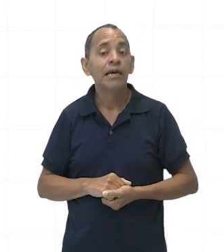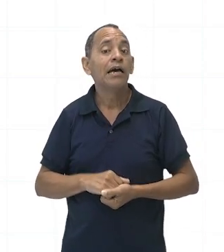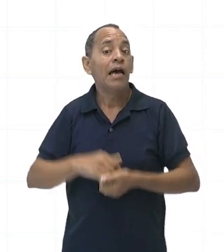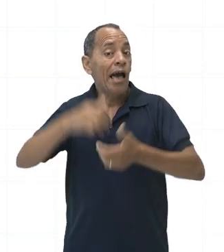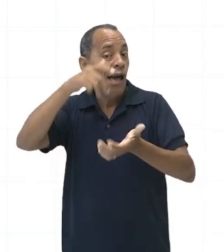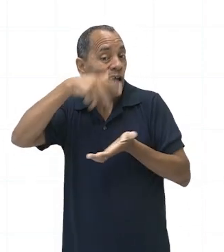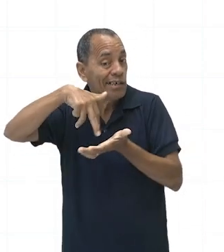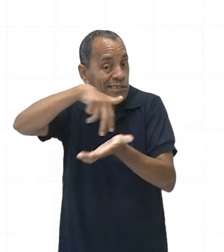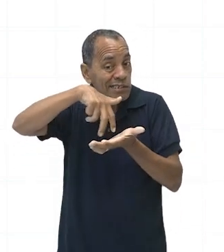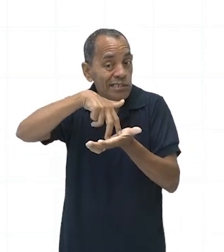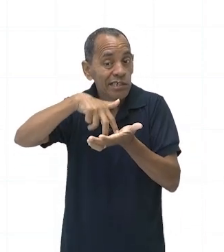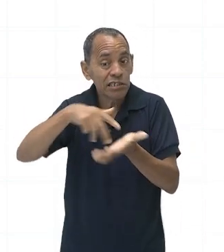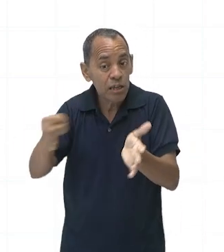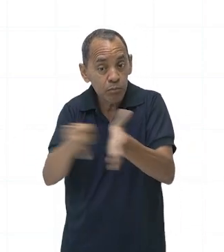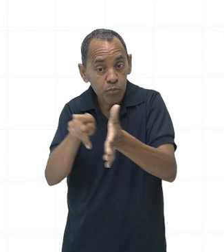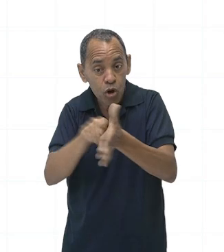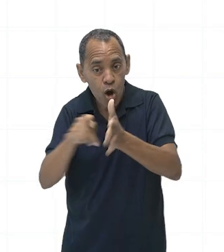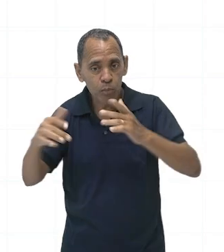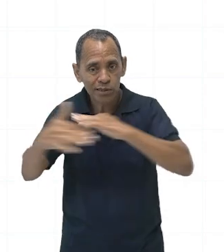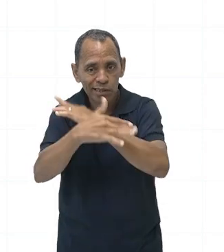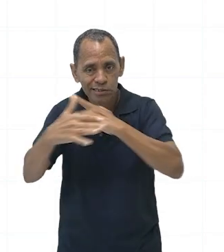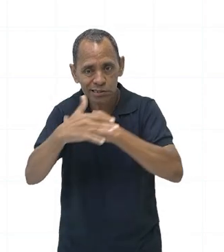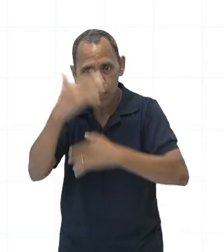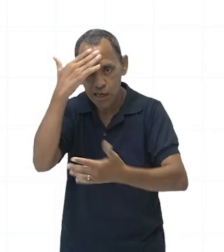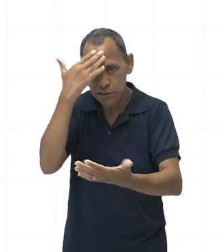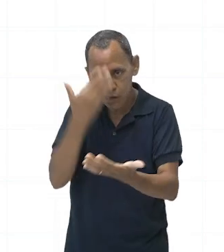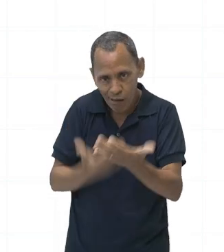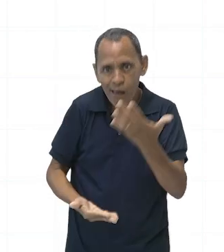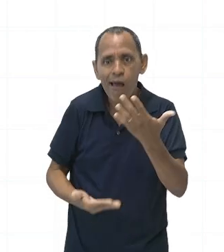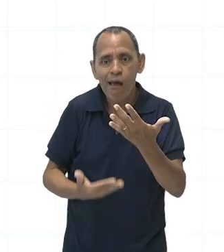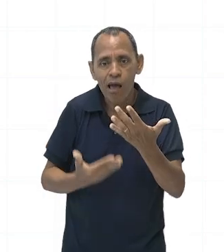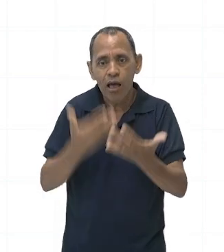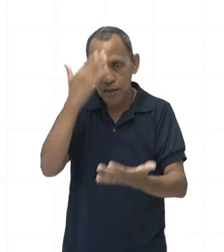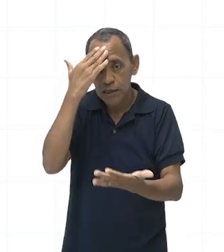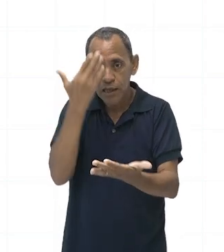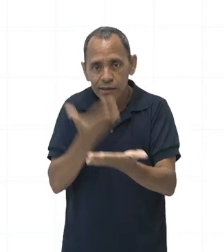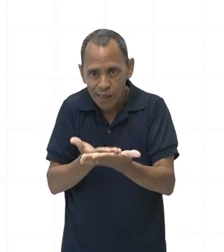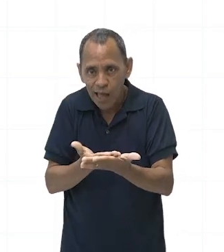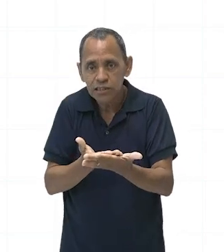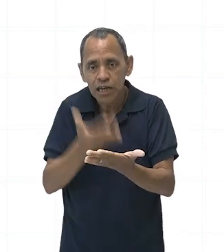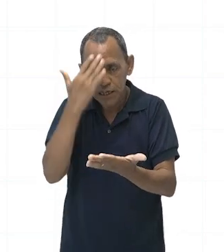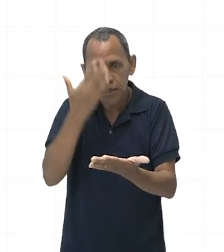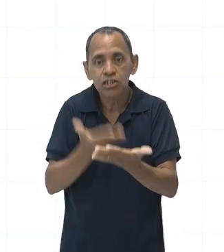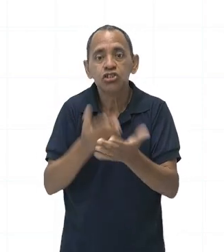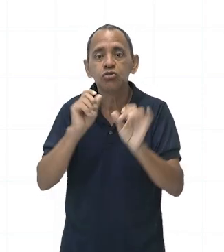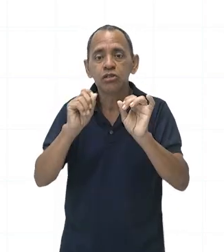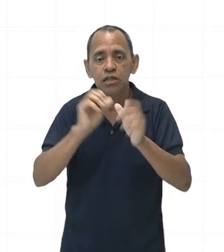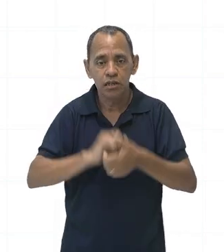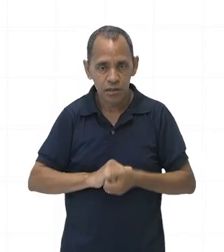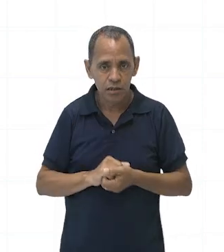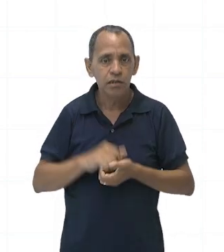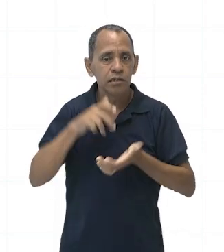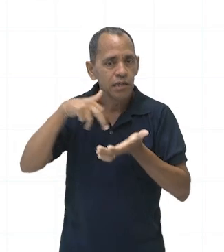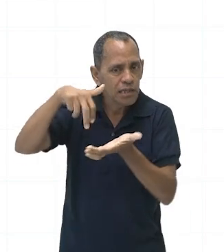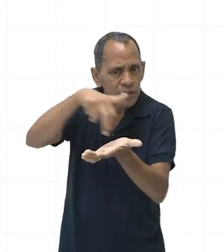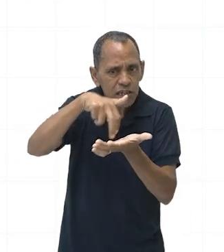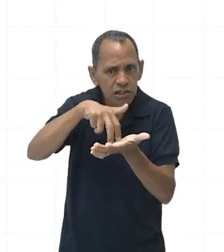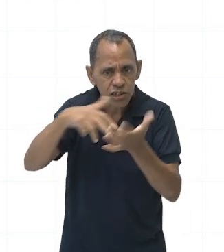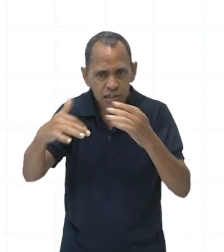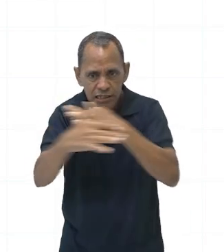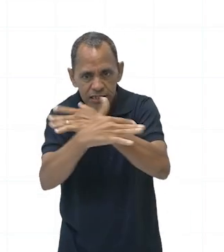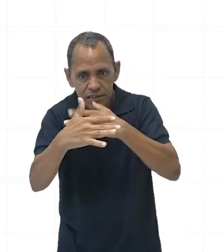apenas para os homens, mas vocês já sabem que não é. Danças urbanas é para todo